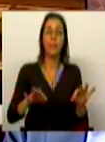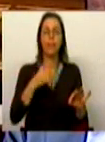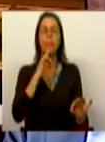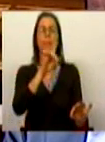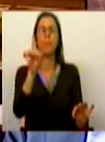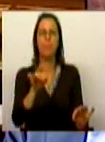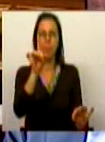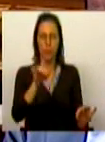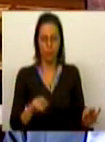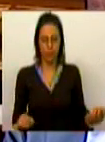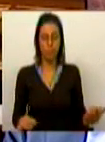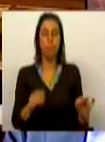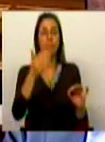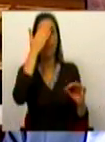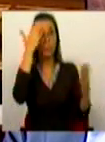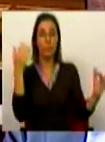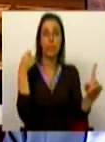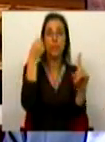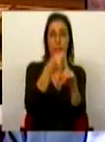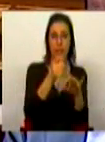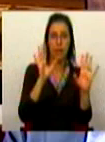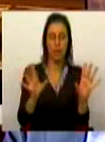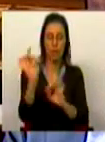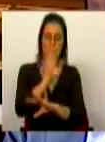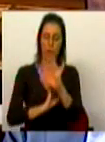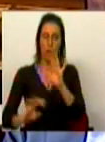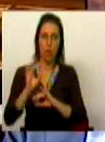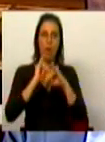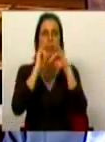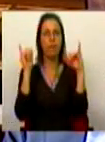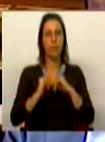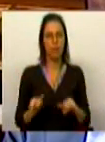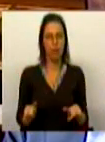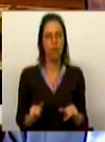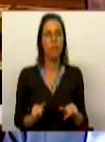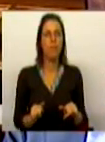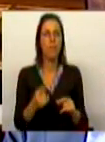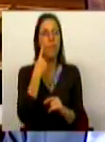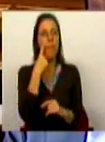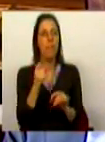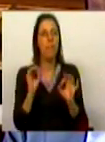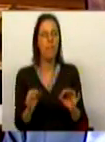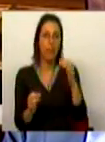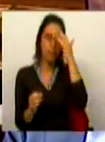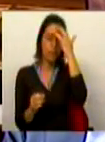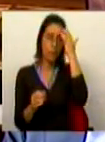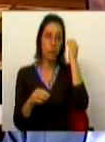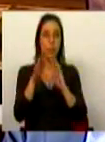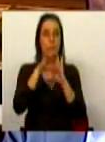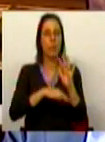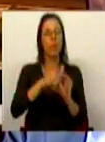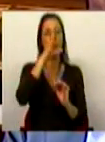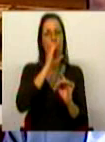pergunta ao Sr. Primeiro-Ministro. Considerando os desafios europeus e internacionais, que aliás são reconhecidos no programa do